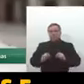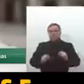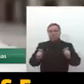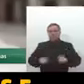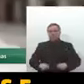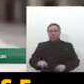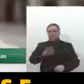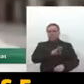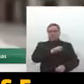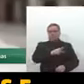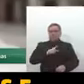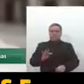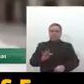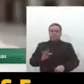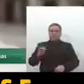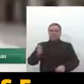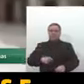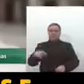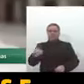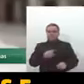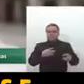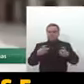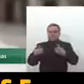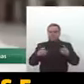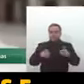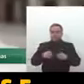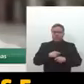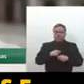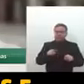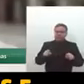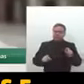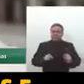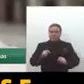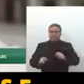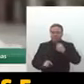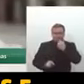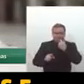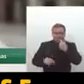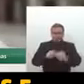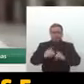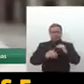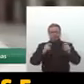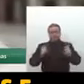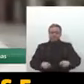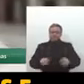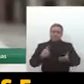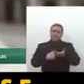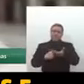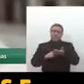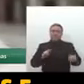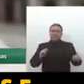Polícia Federal. Nós vimos também, além desse processo de inadequação